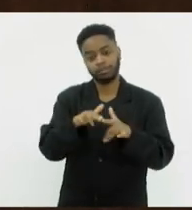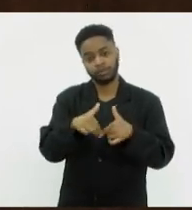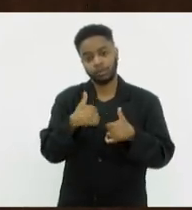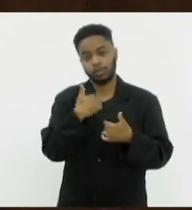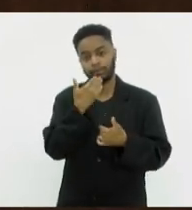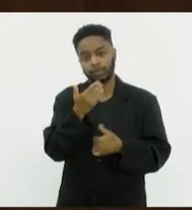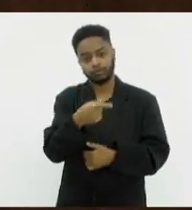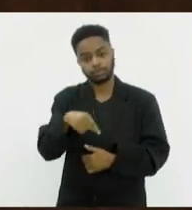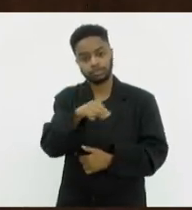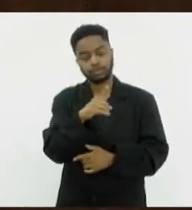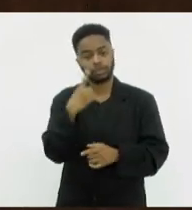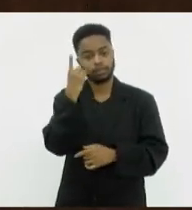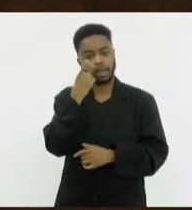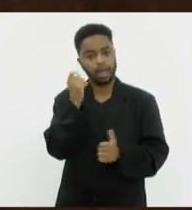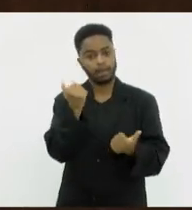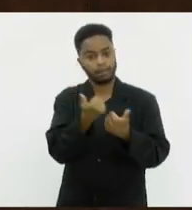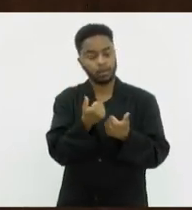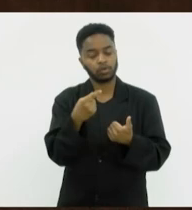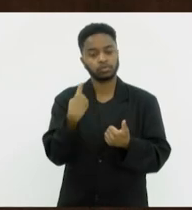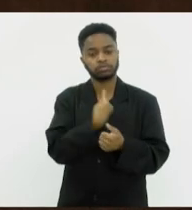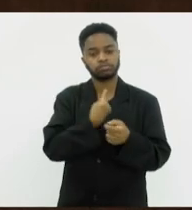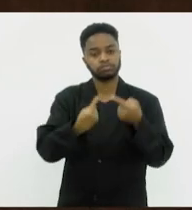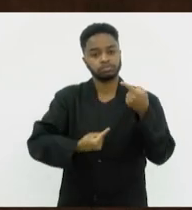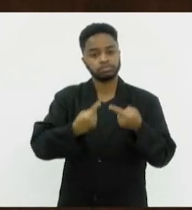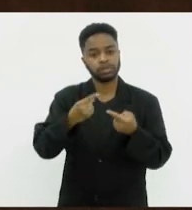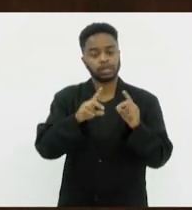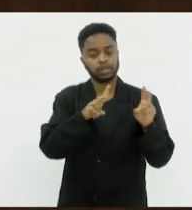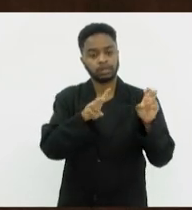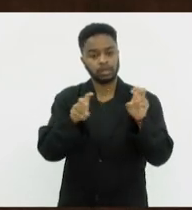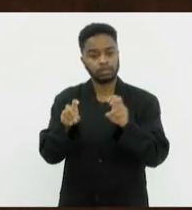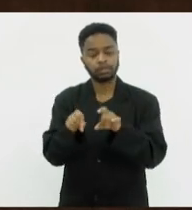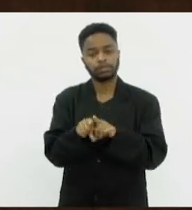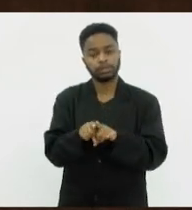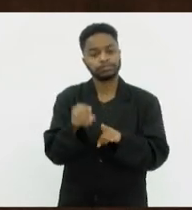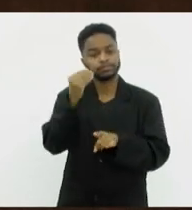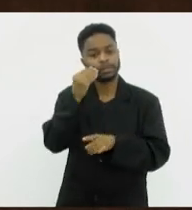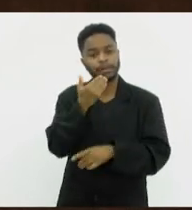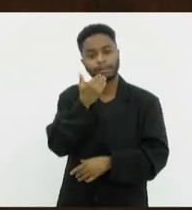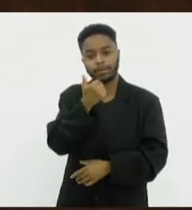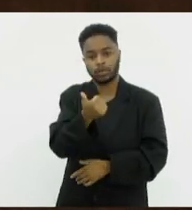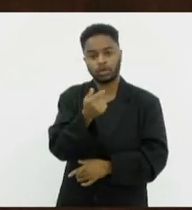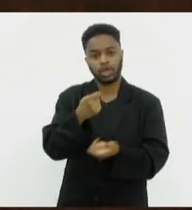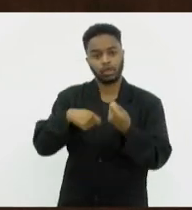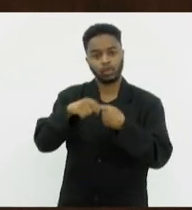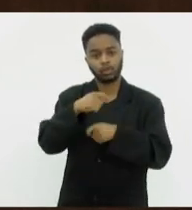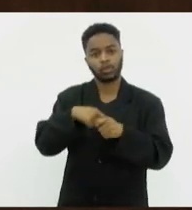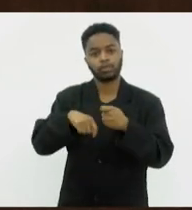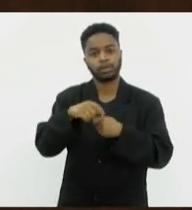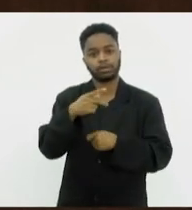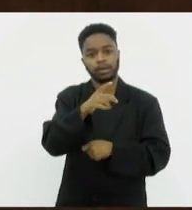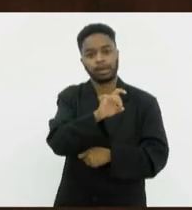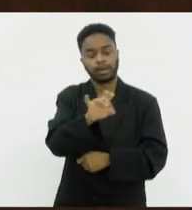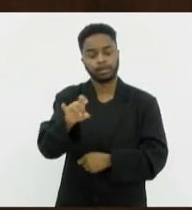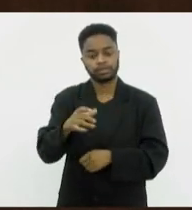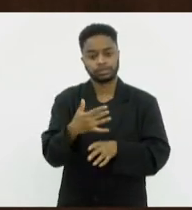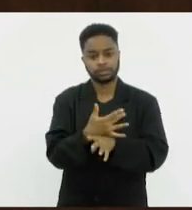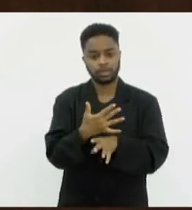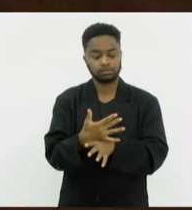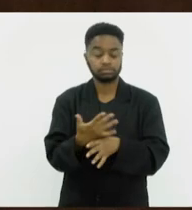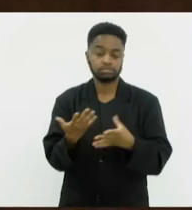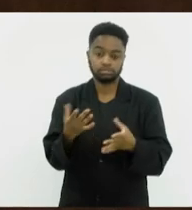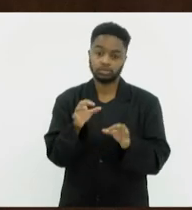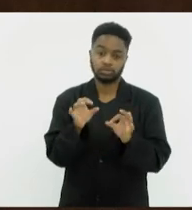deputados para que a gente entre nessa matéria, podendo assim melhorar, né, economicamente os municípios. E